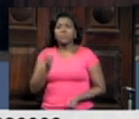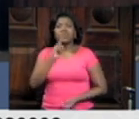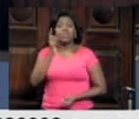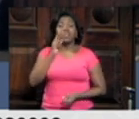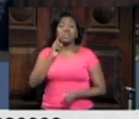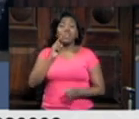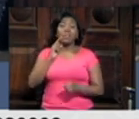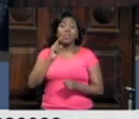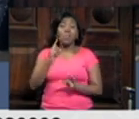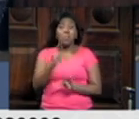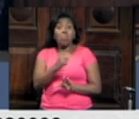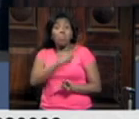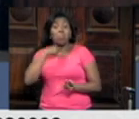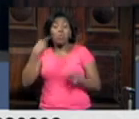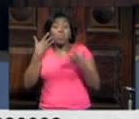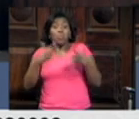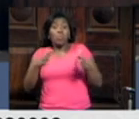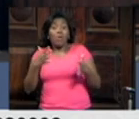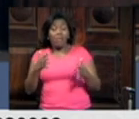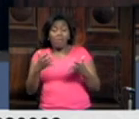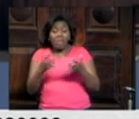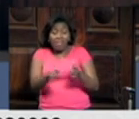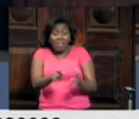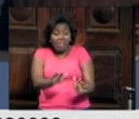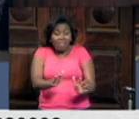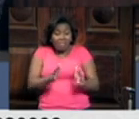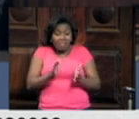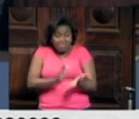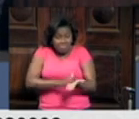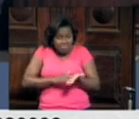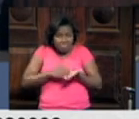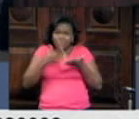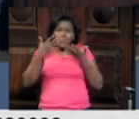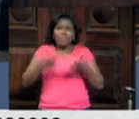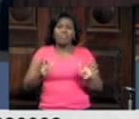não quisesse ser homenageado por aqueles que estavam traídos.